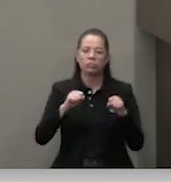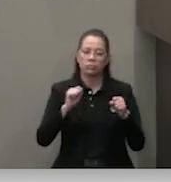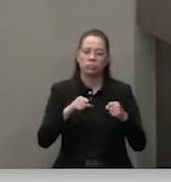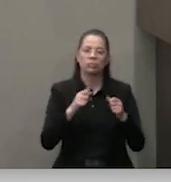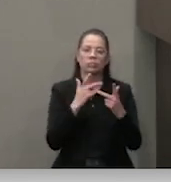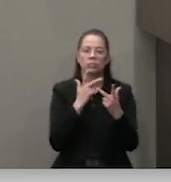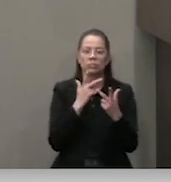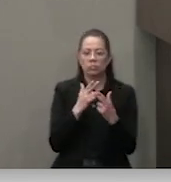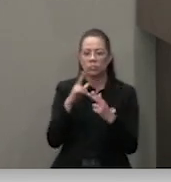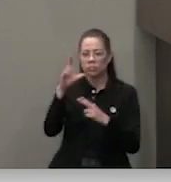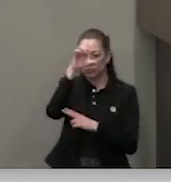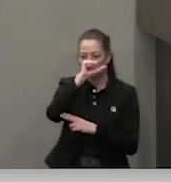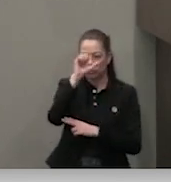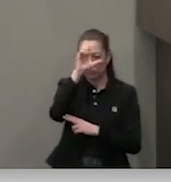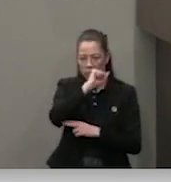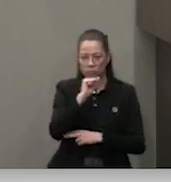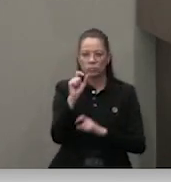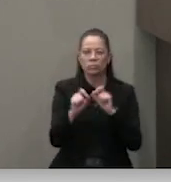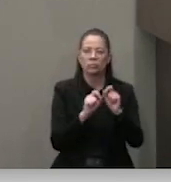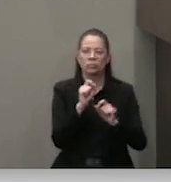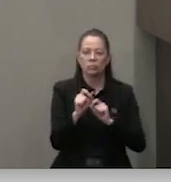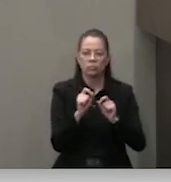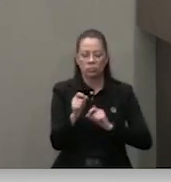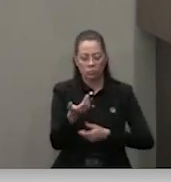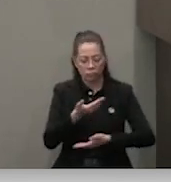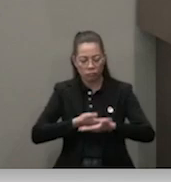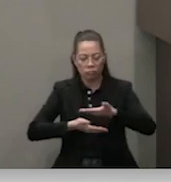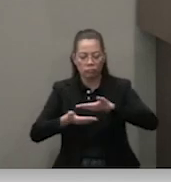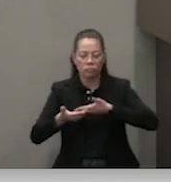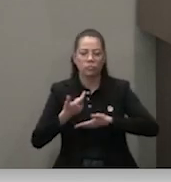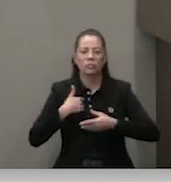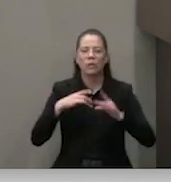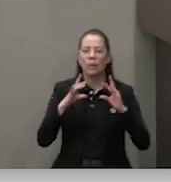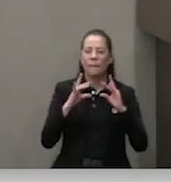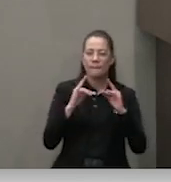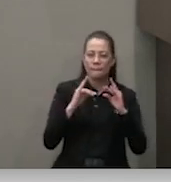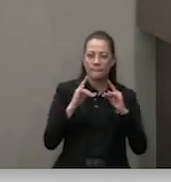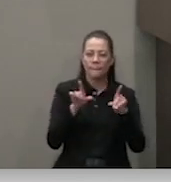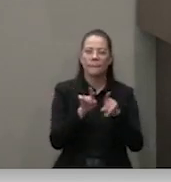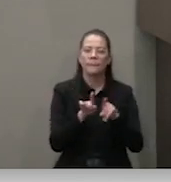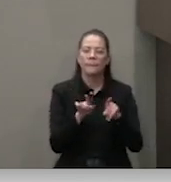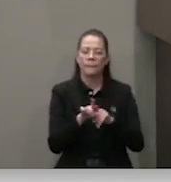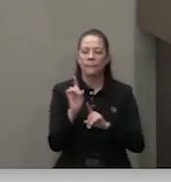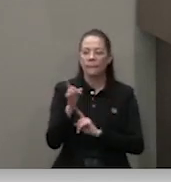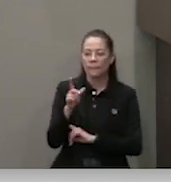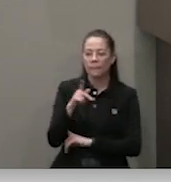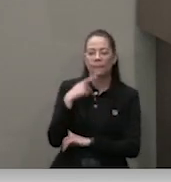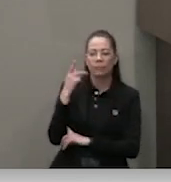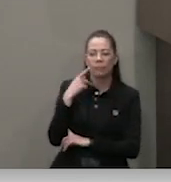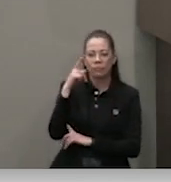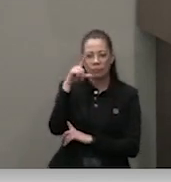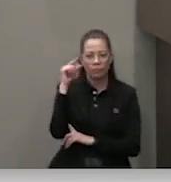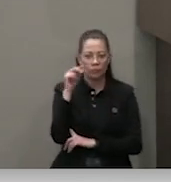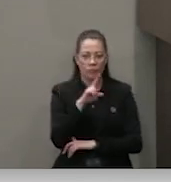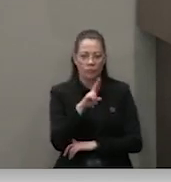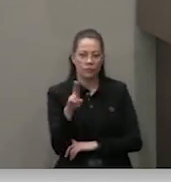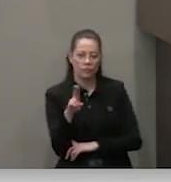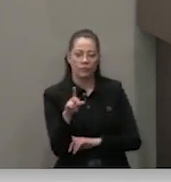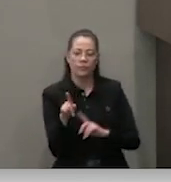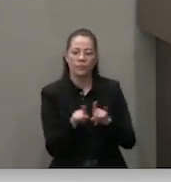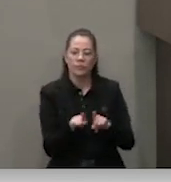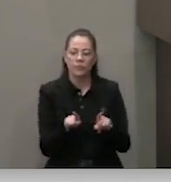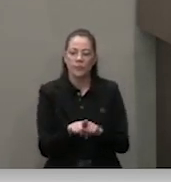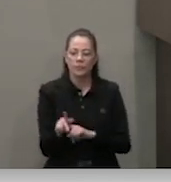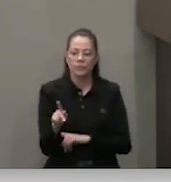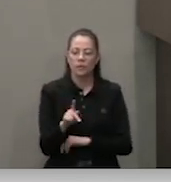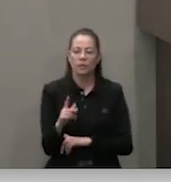com a aprendizado com o que está sendo transmitido fica aqui meu elogia Então até essa classe né vereadora Regina em seu nome aí para